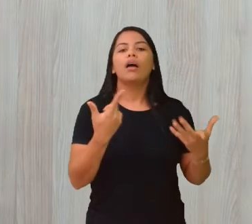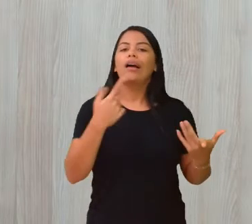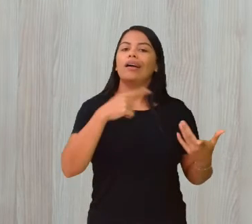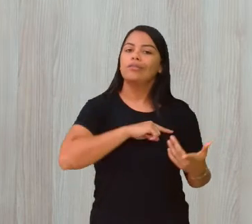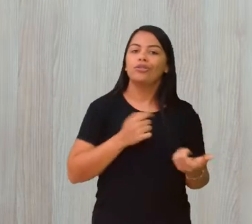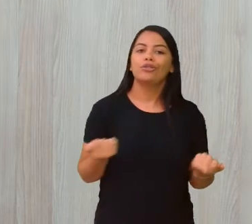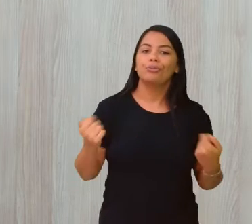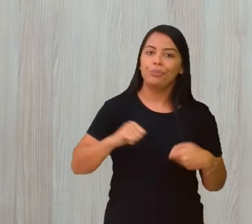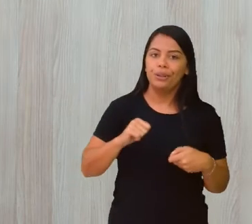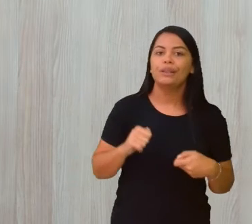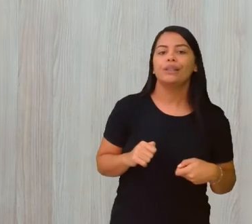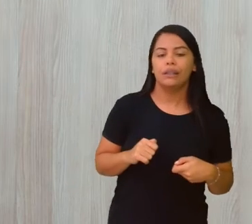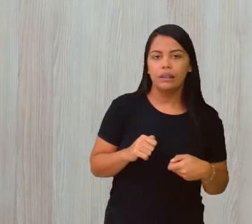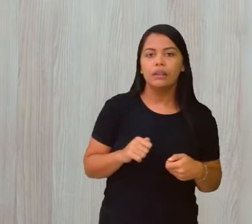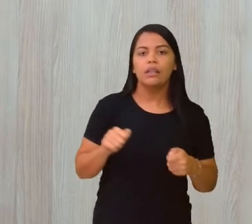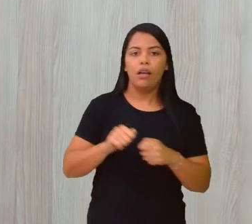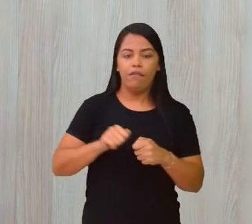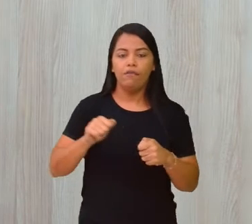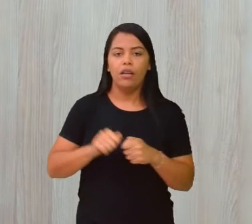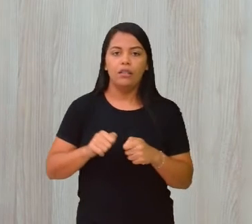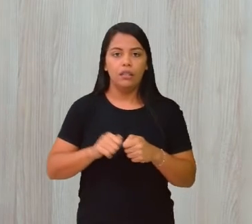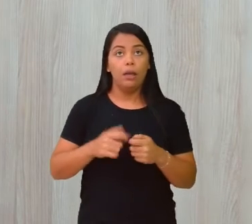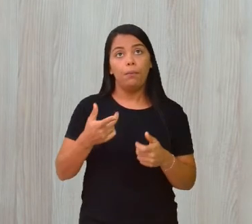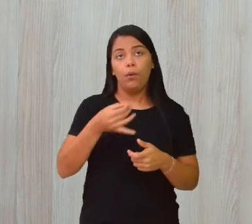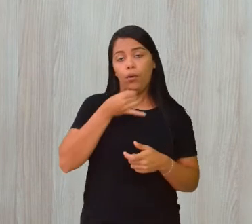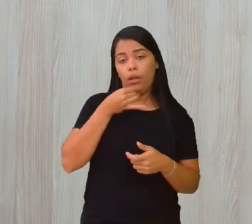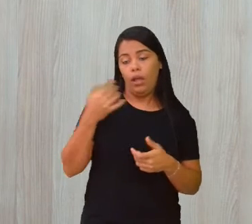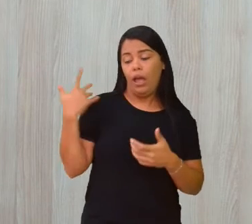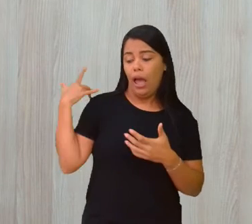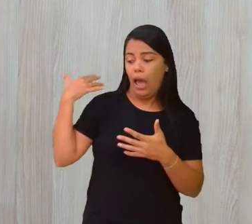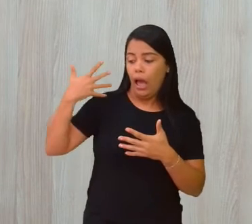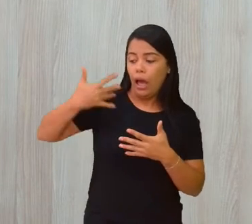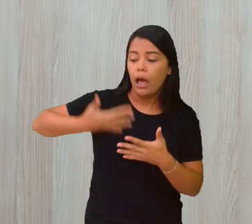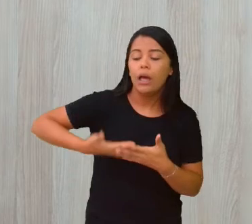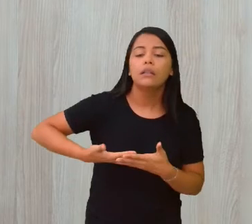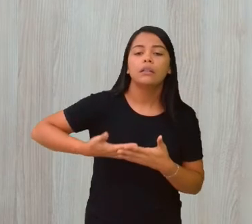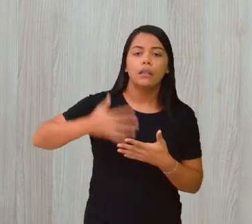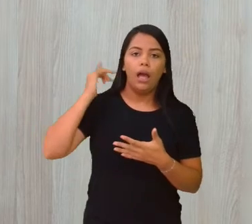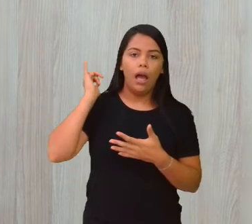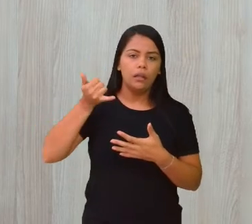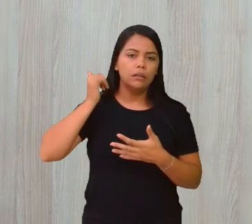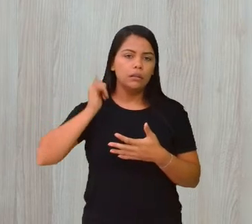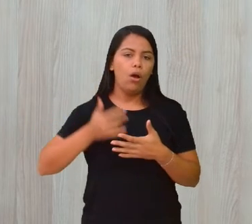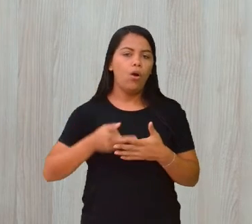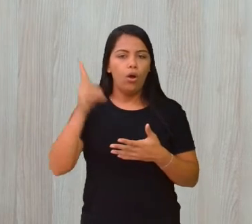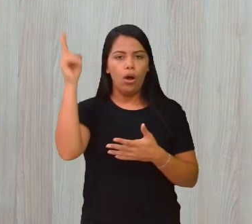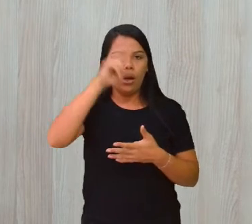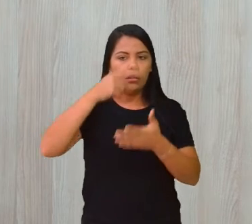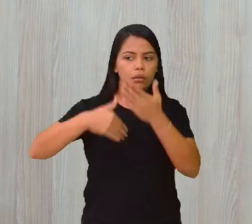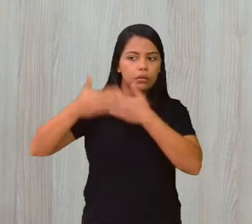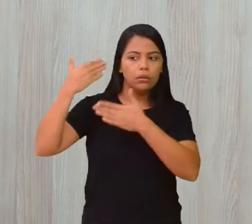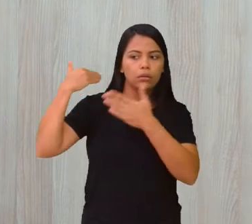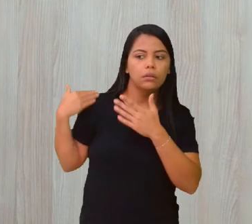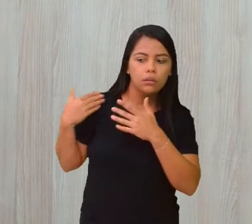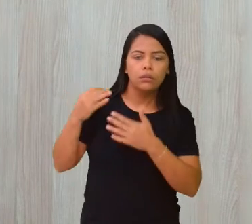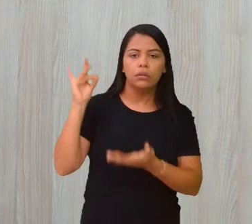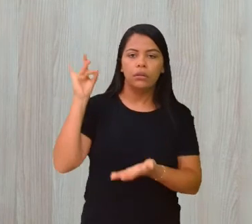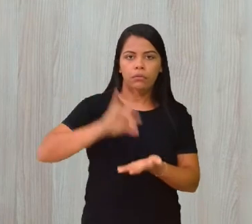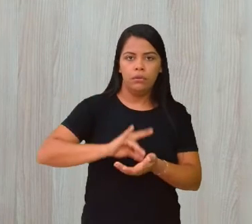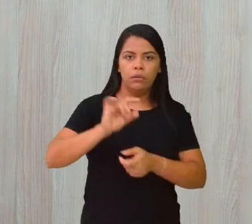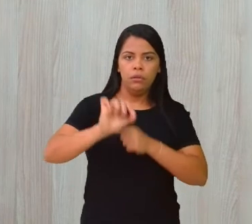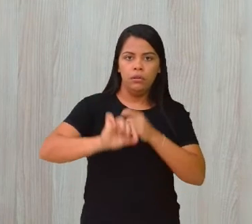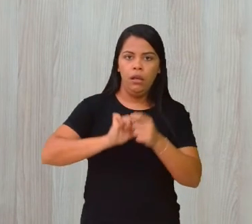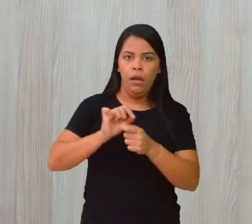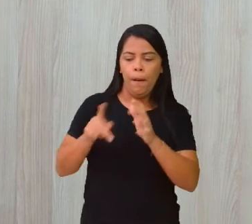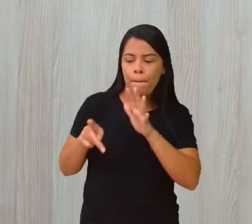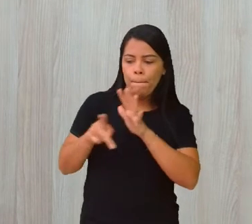Porque muitas vezes a história oficial, o que se é contado, é uma história de brancos, de privilégio, né? Eurocêntrica,